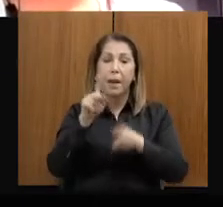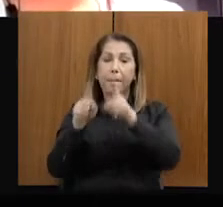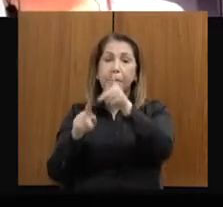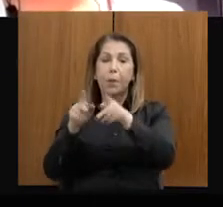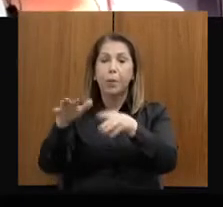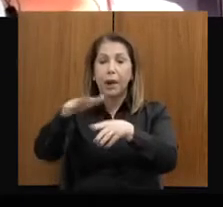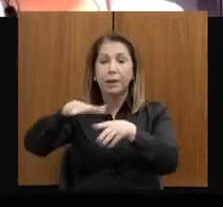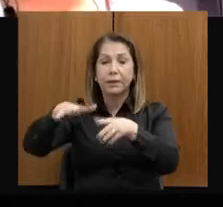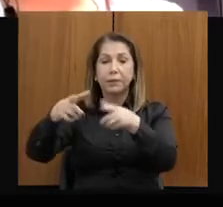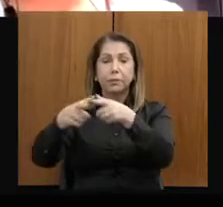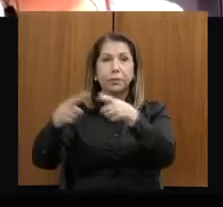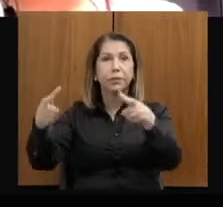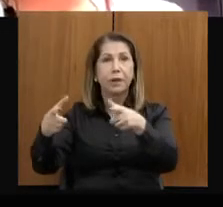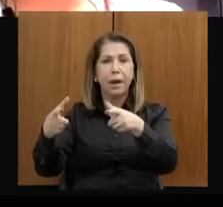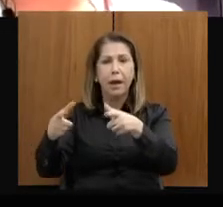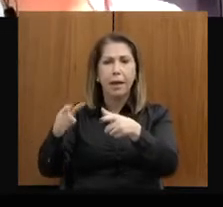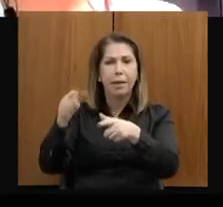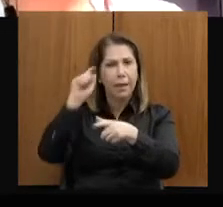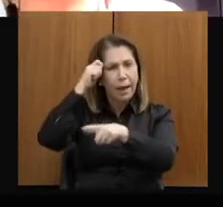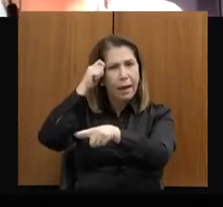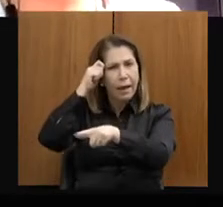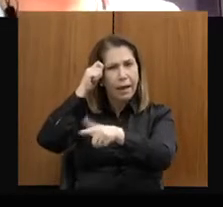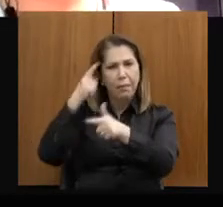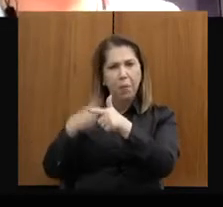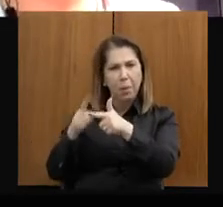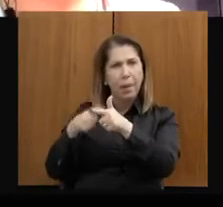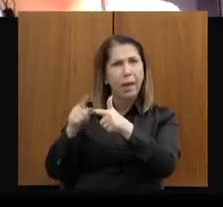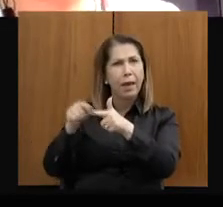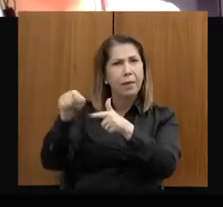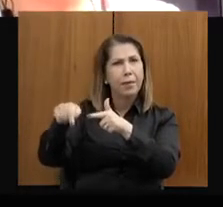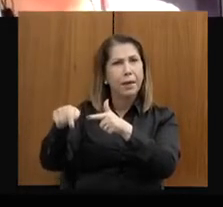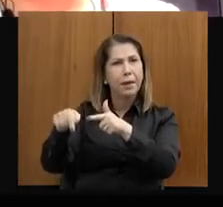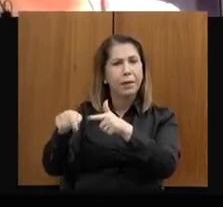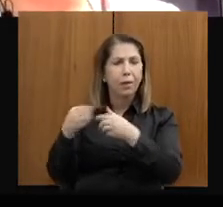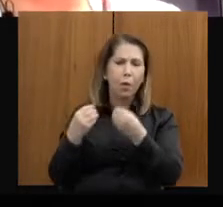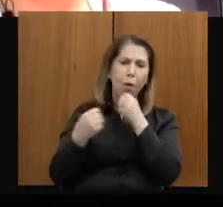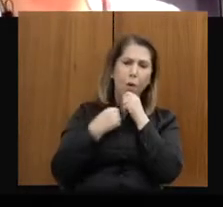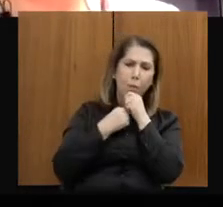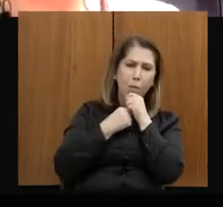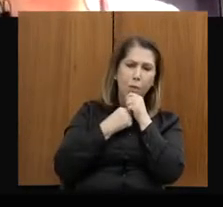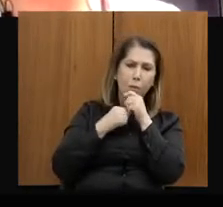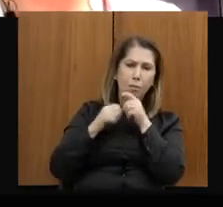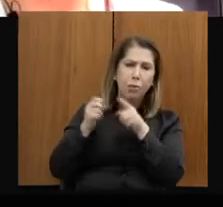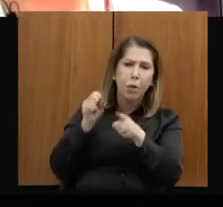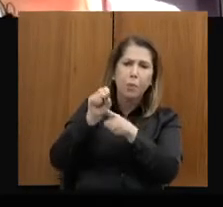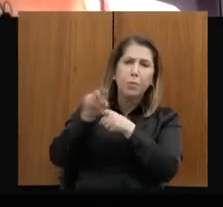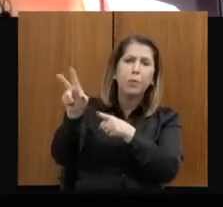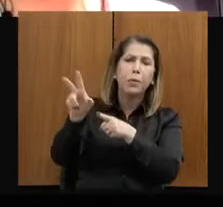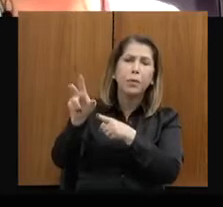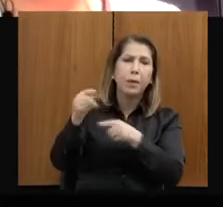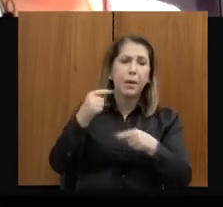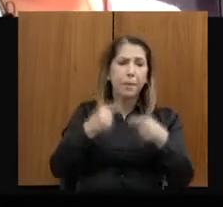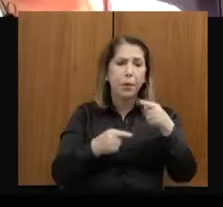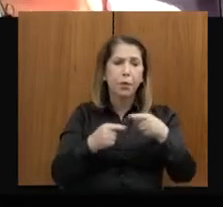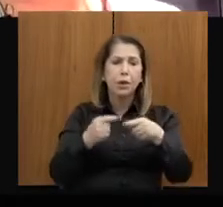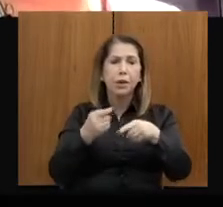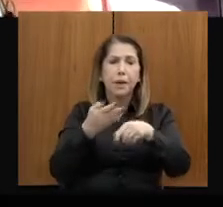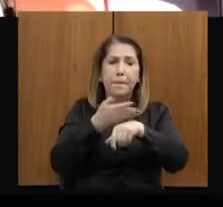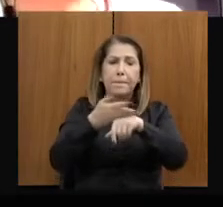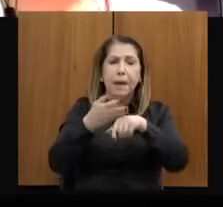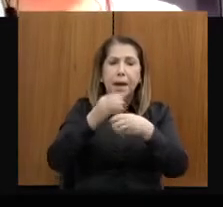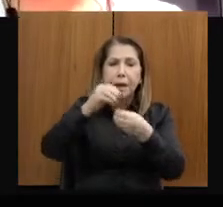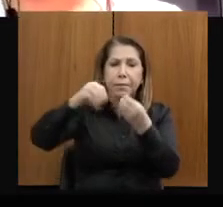negra existe como problema e as políticas públicas visam eliminar a população negra seja por meio das políticas de branqueamento